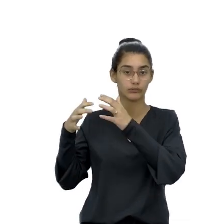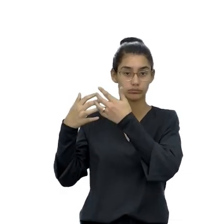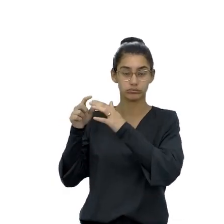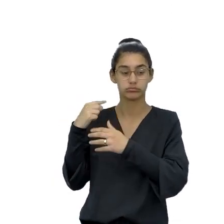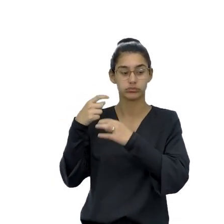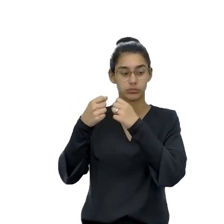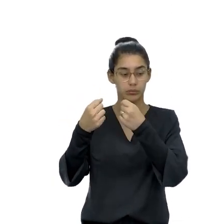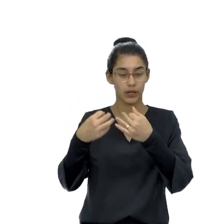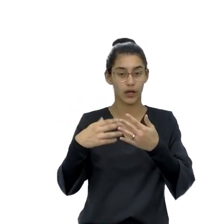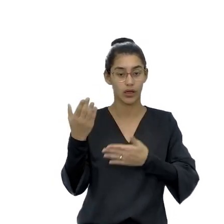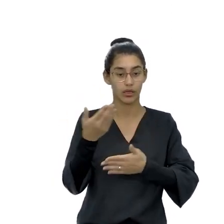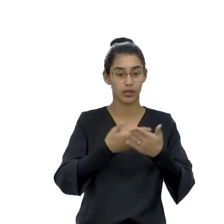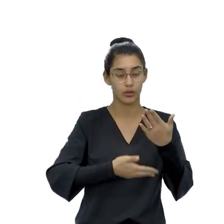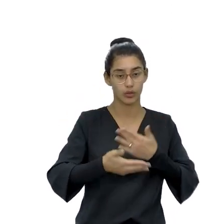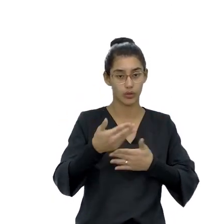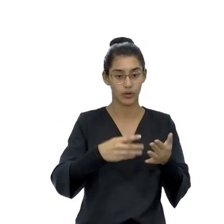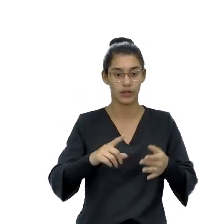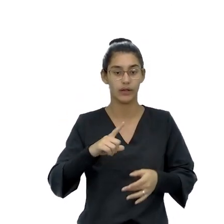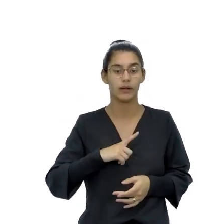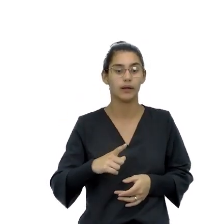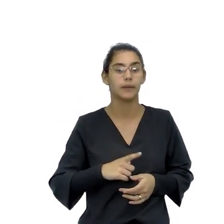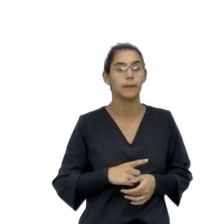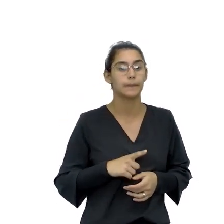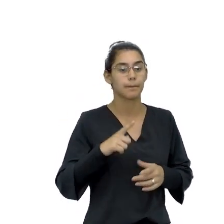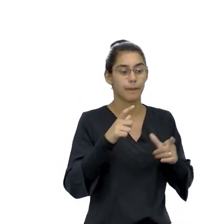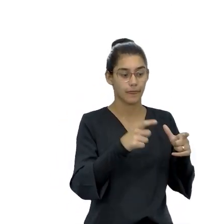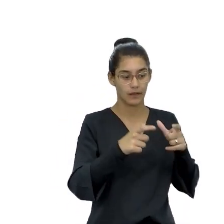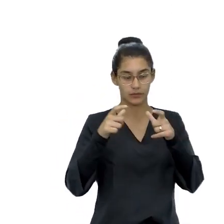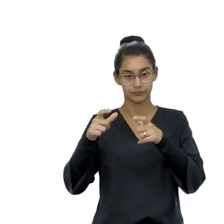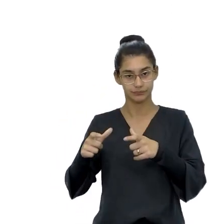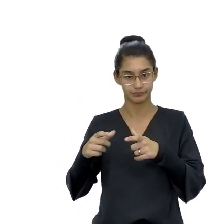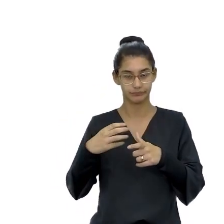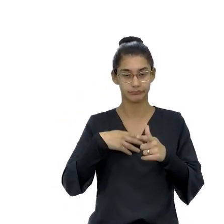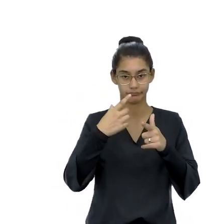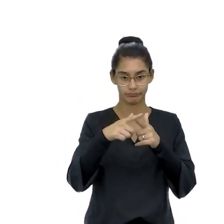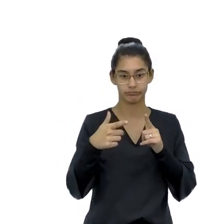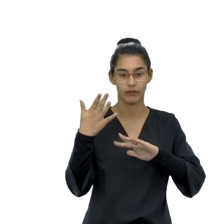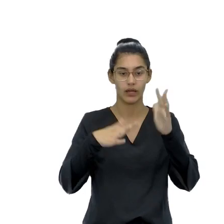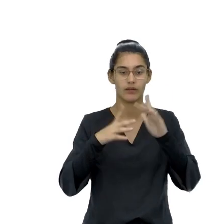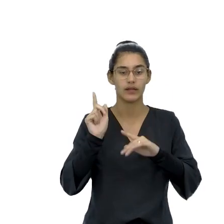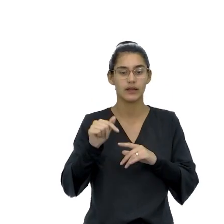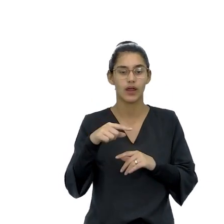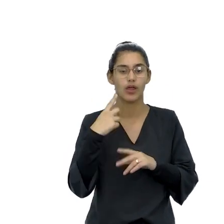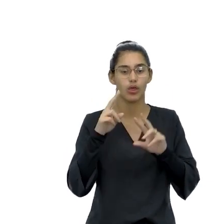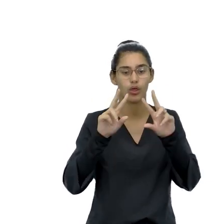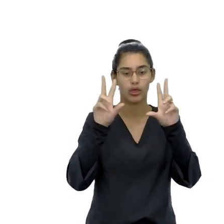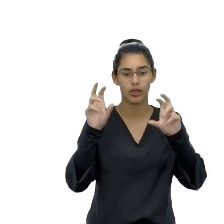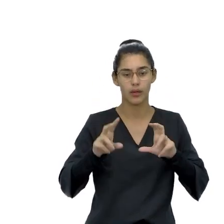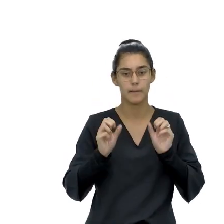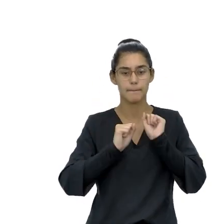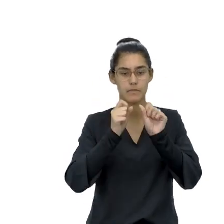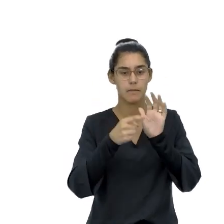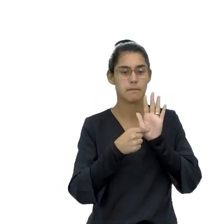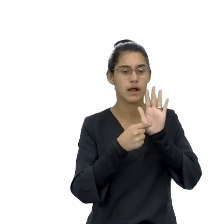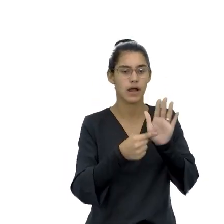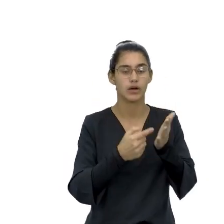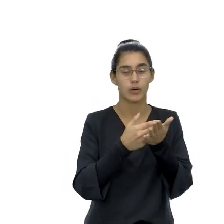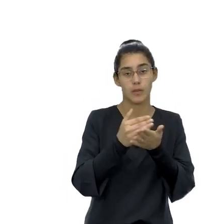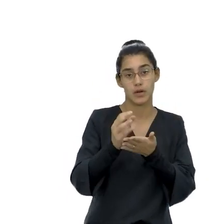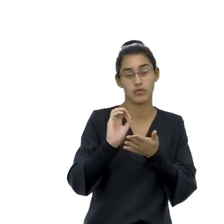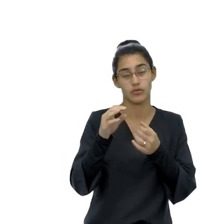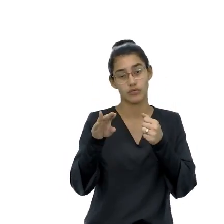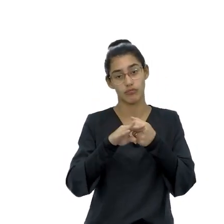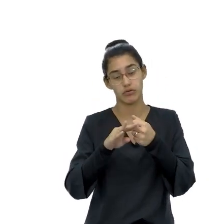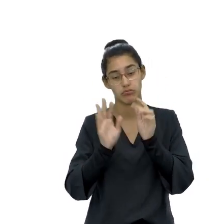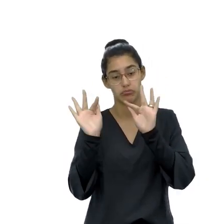estamos falando da troca da incógnita de lugar na situação problema, que muitas vezes nos termos ela pode aparecer no início, ou no meio,